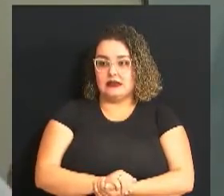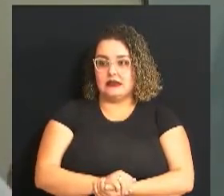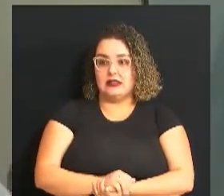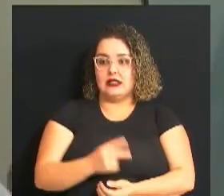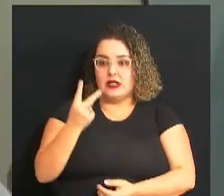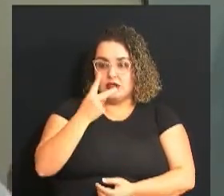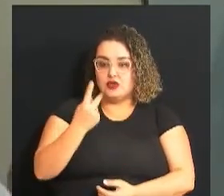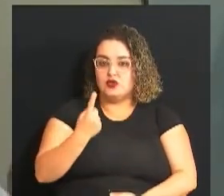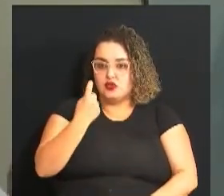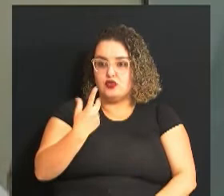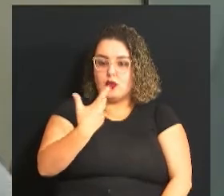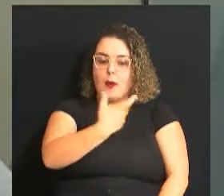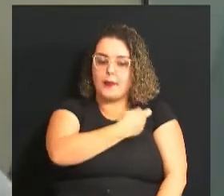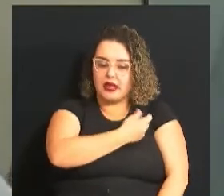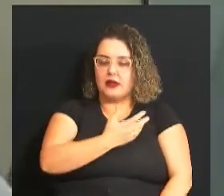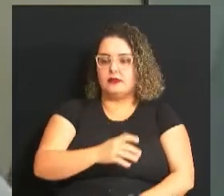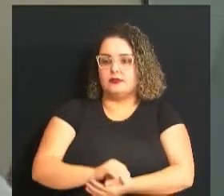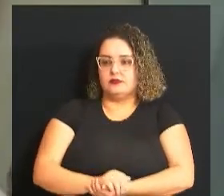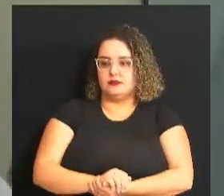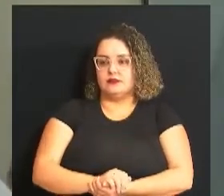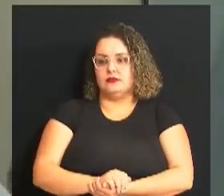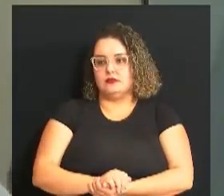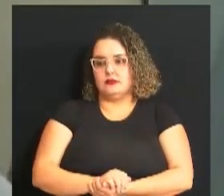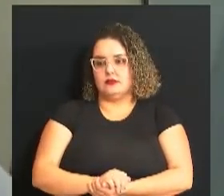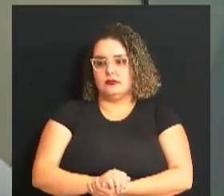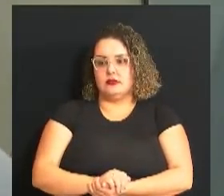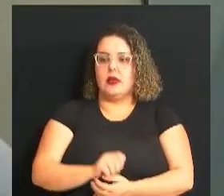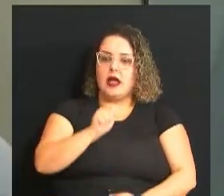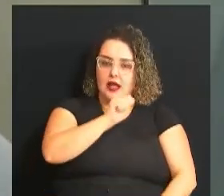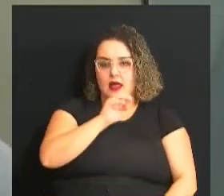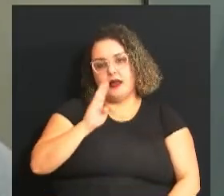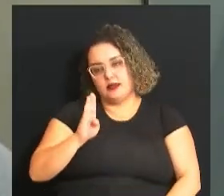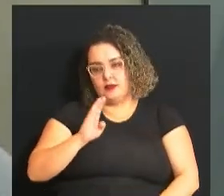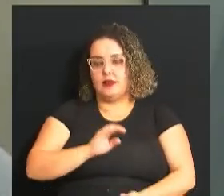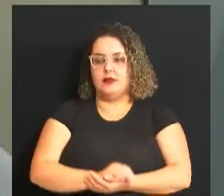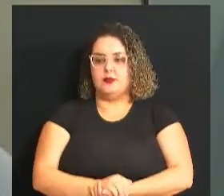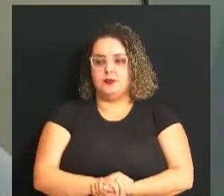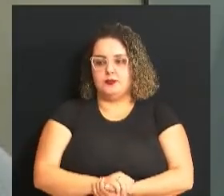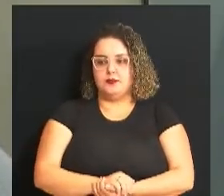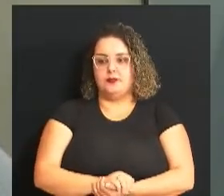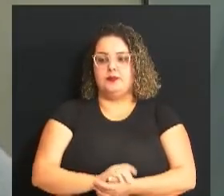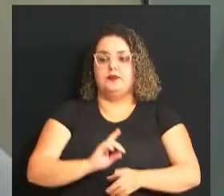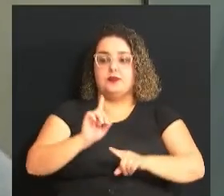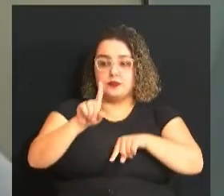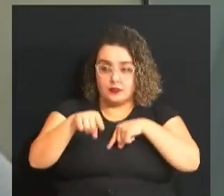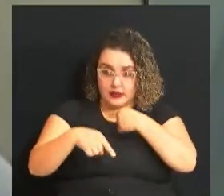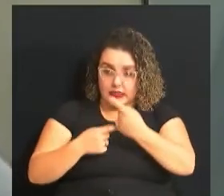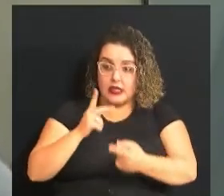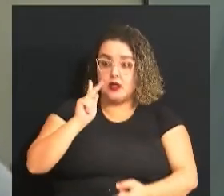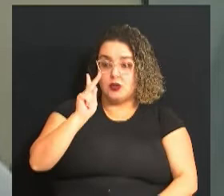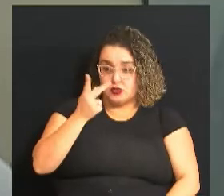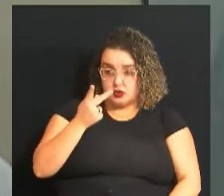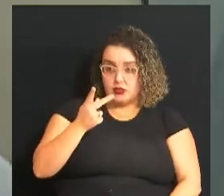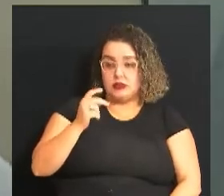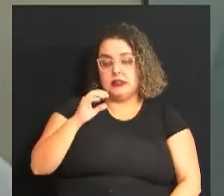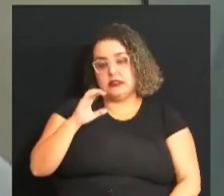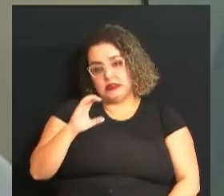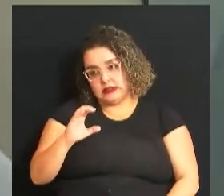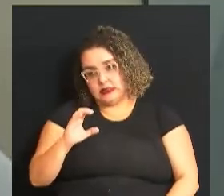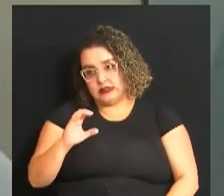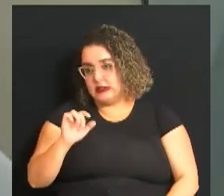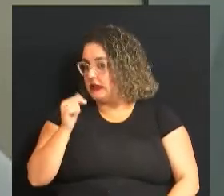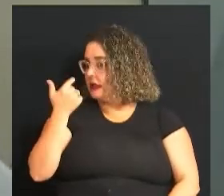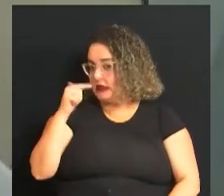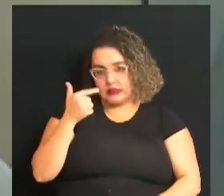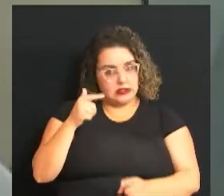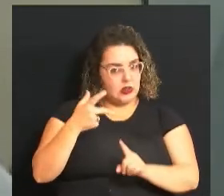Numa furadinha, você já previne A e B. As outras hepatites, hepatite C, não tem